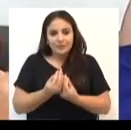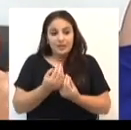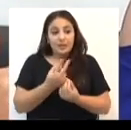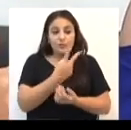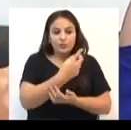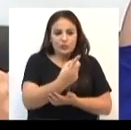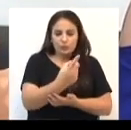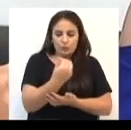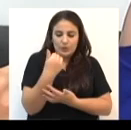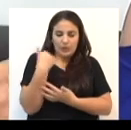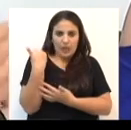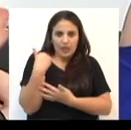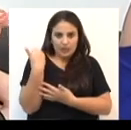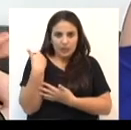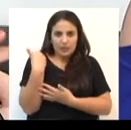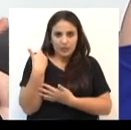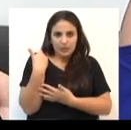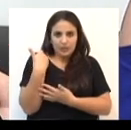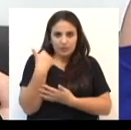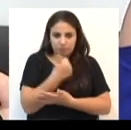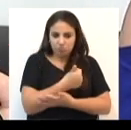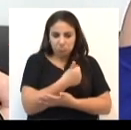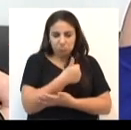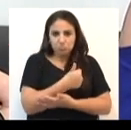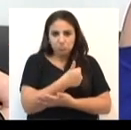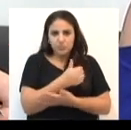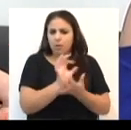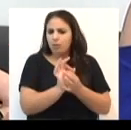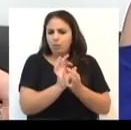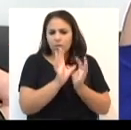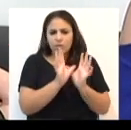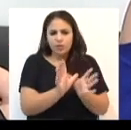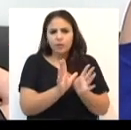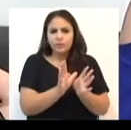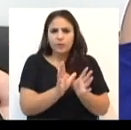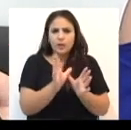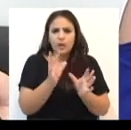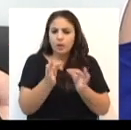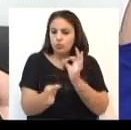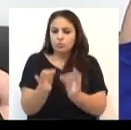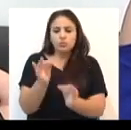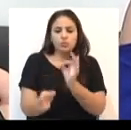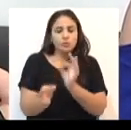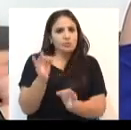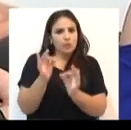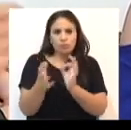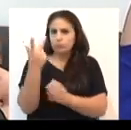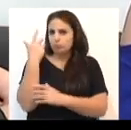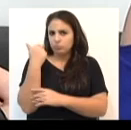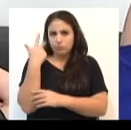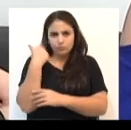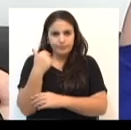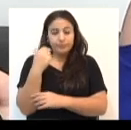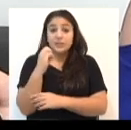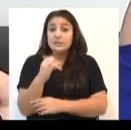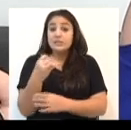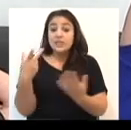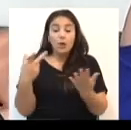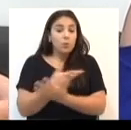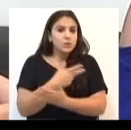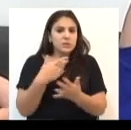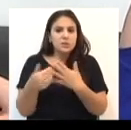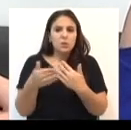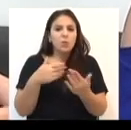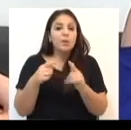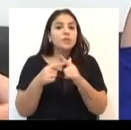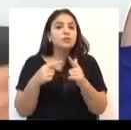com 21 anos, ele está aí, sim, então, disposto à justiça comum. E se cometer